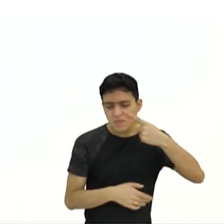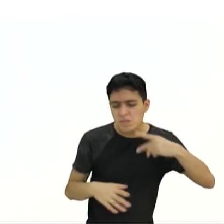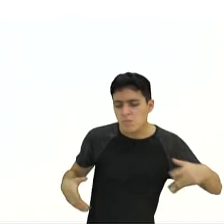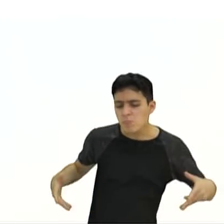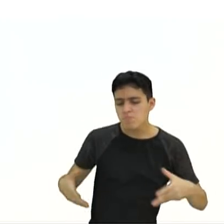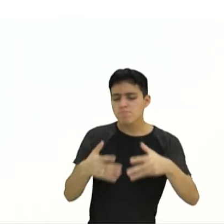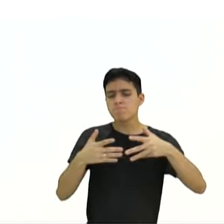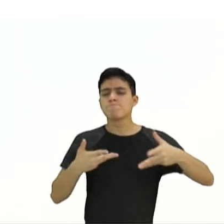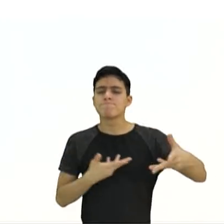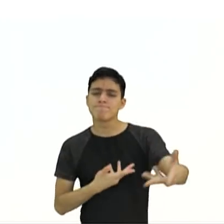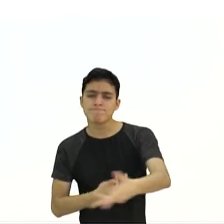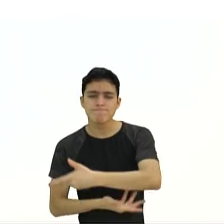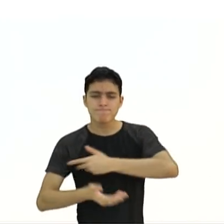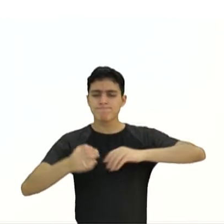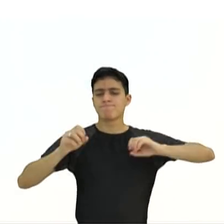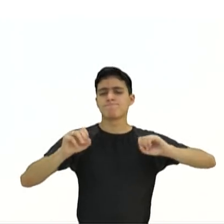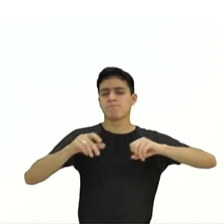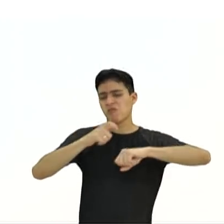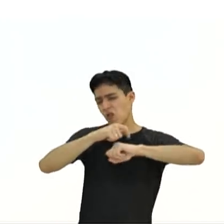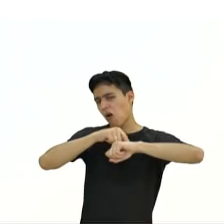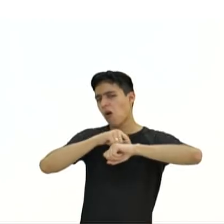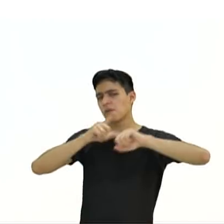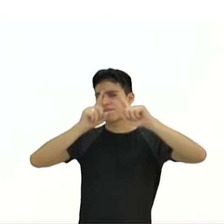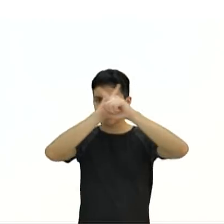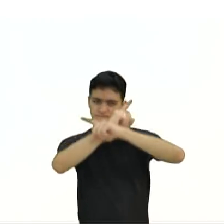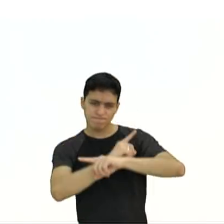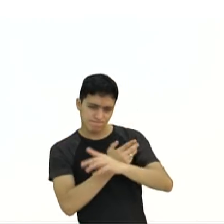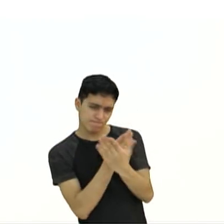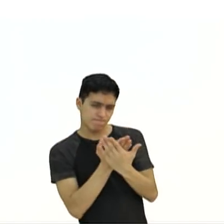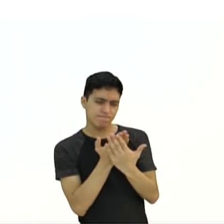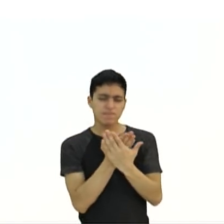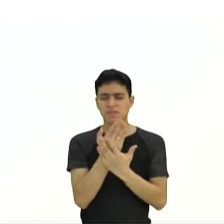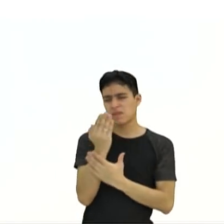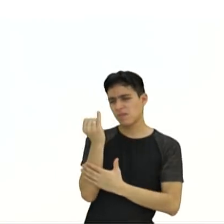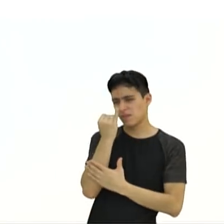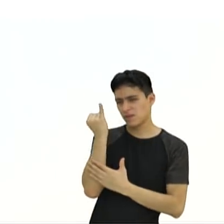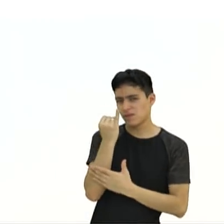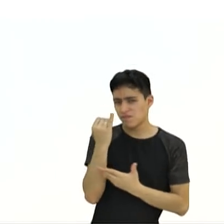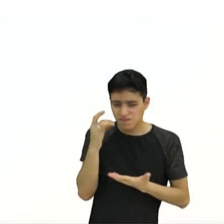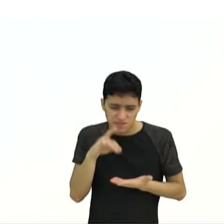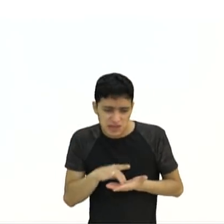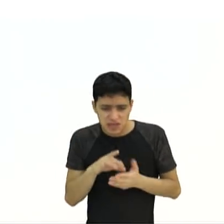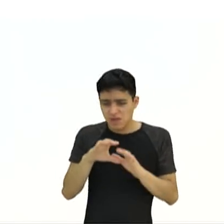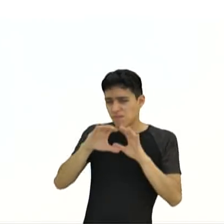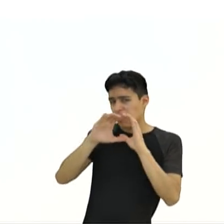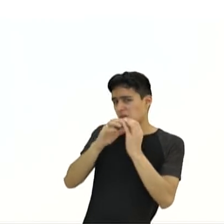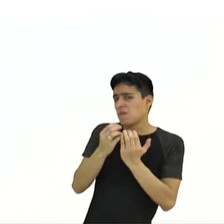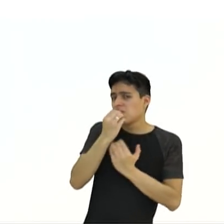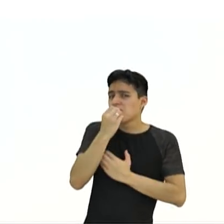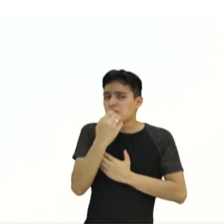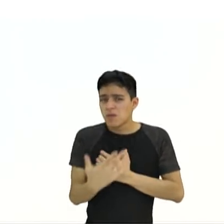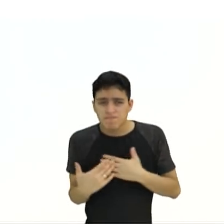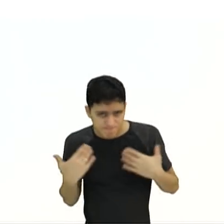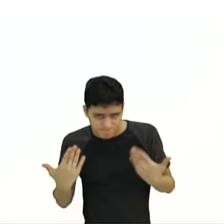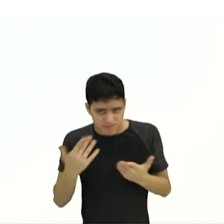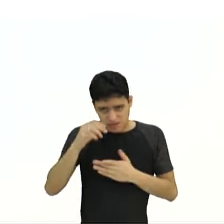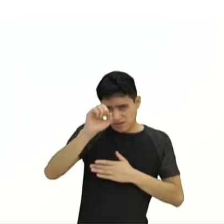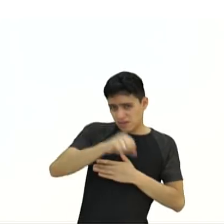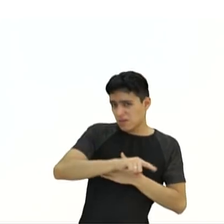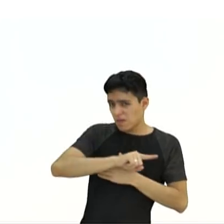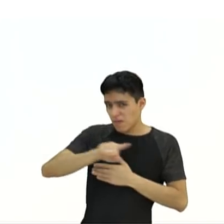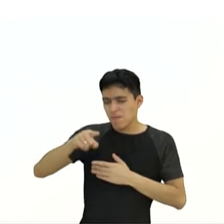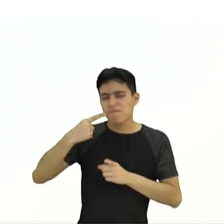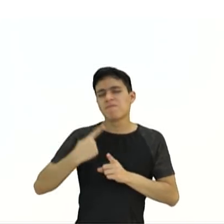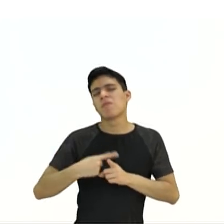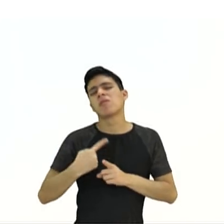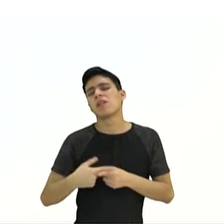no contraturno utilizando notícias falsas é relevante, é importante para a comunidade e para as pessoas? Sim ou não? E por